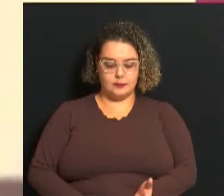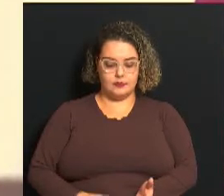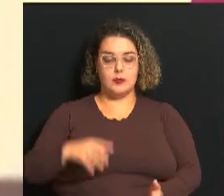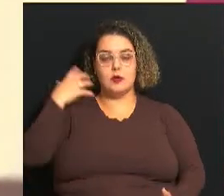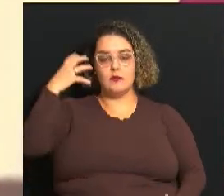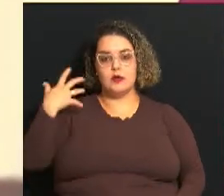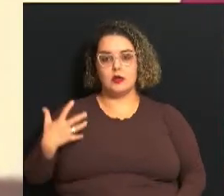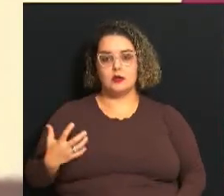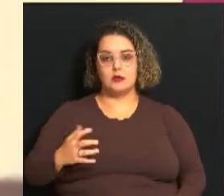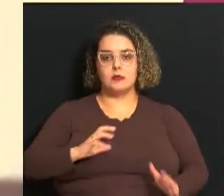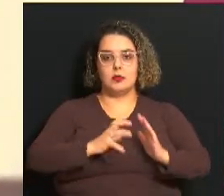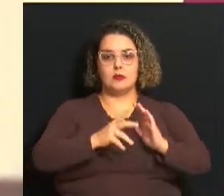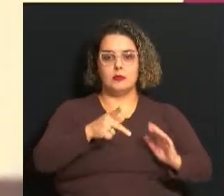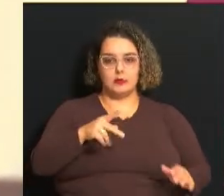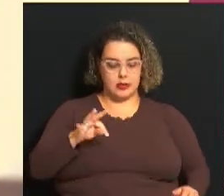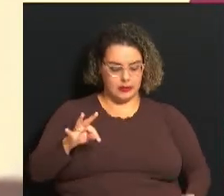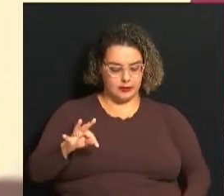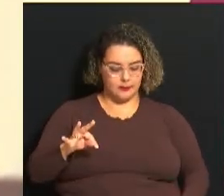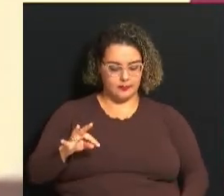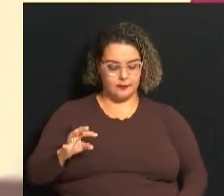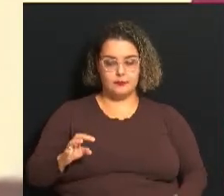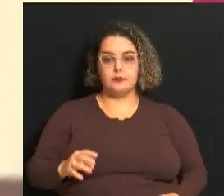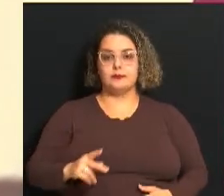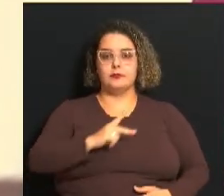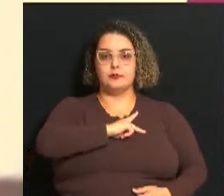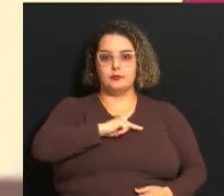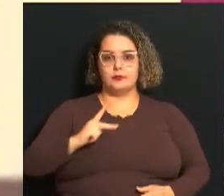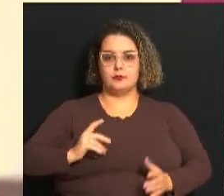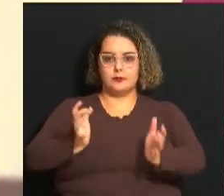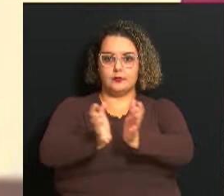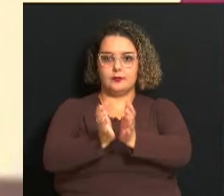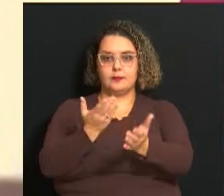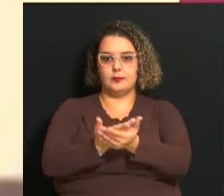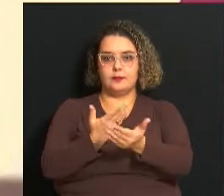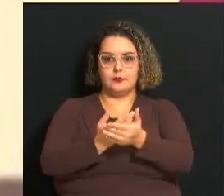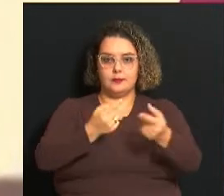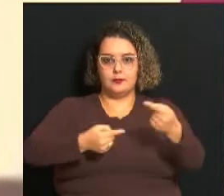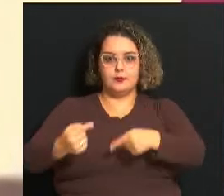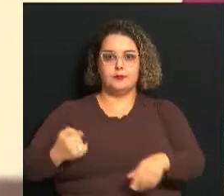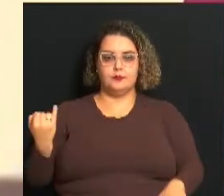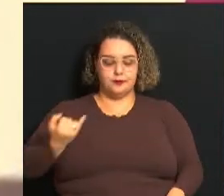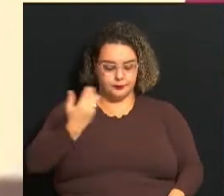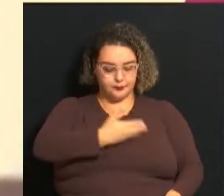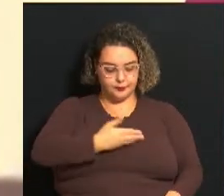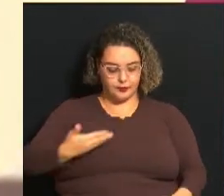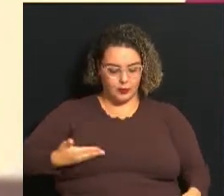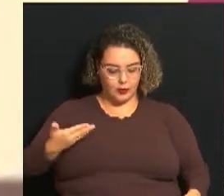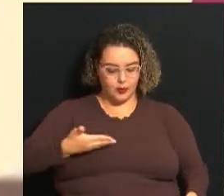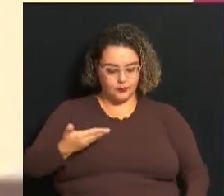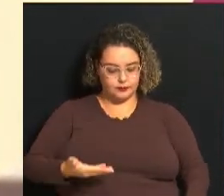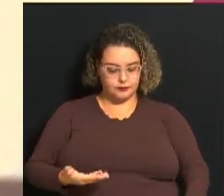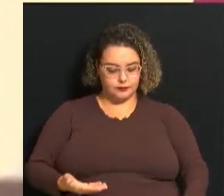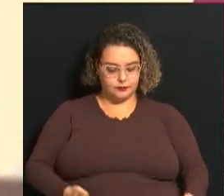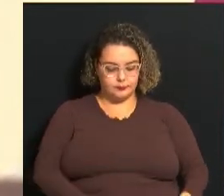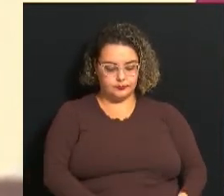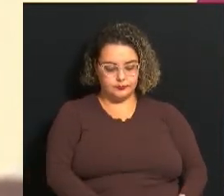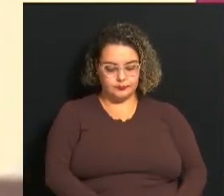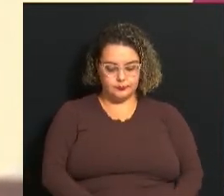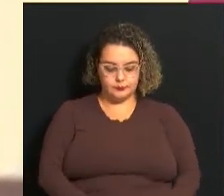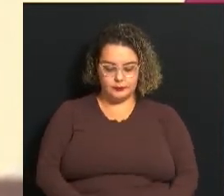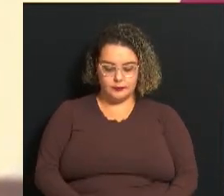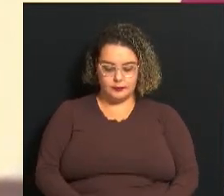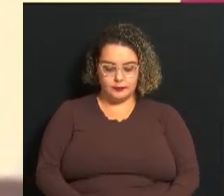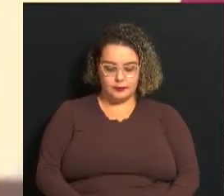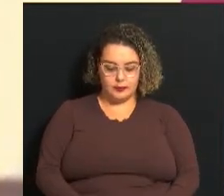de Campinas e também sou Presidenta da comissão de estudos que debate a importância dos serviços públicos e do